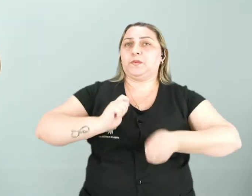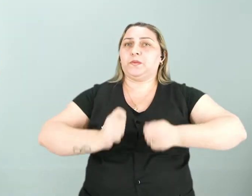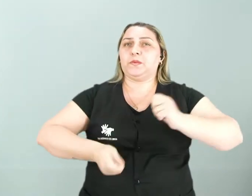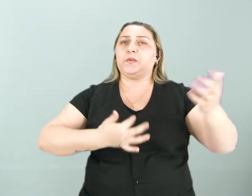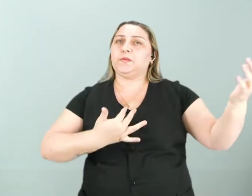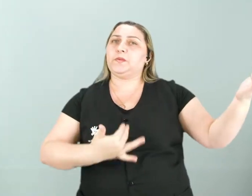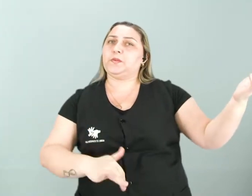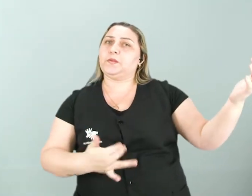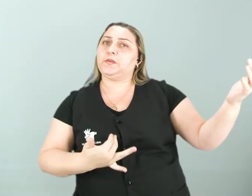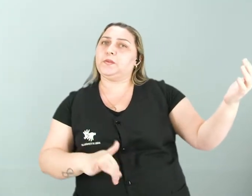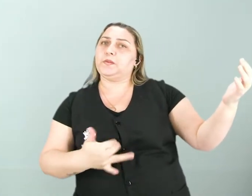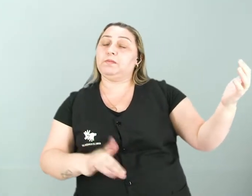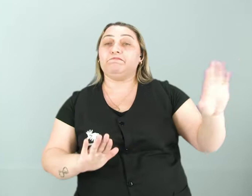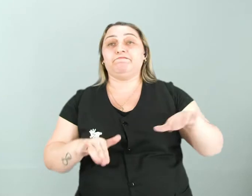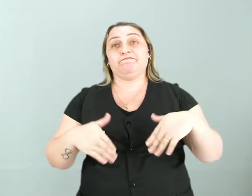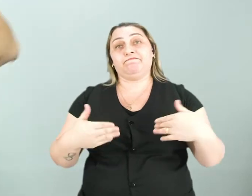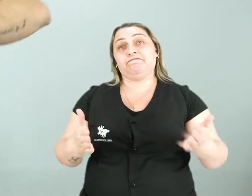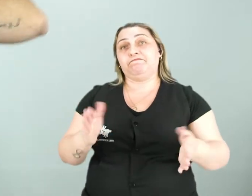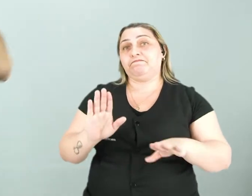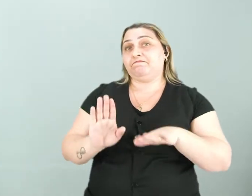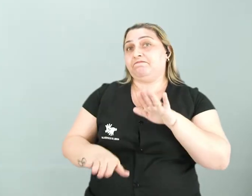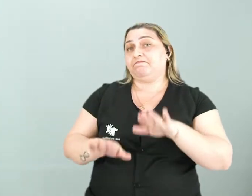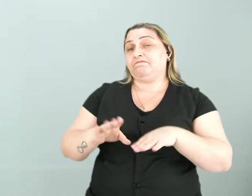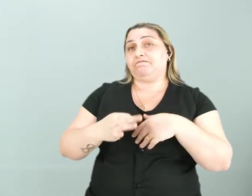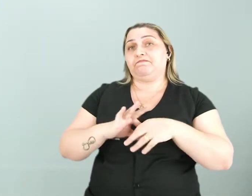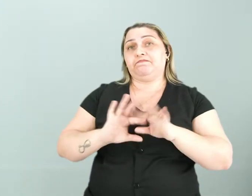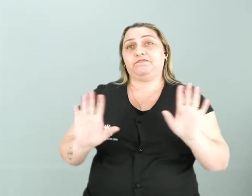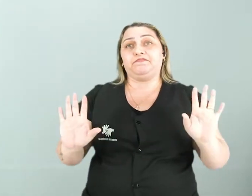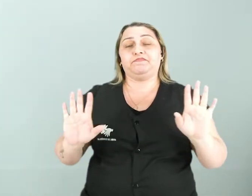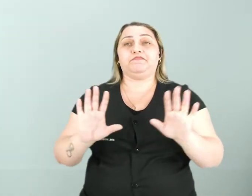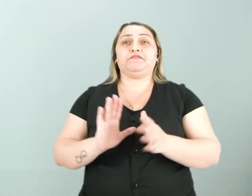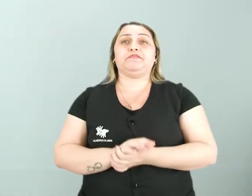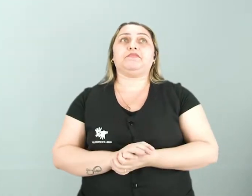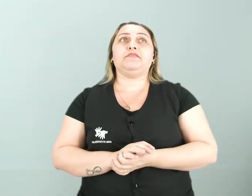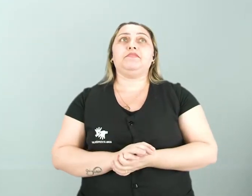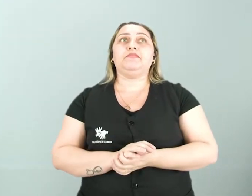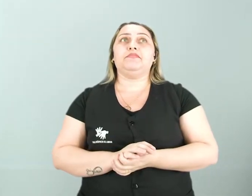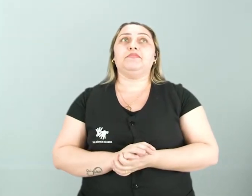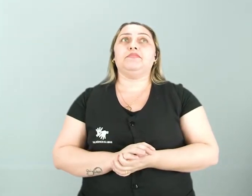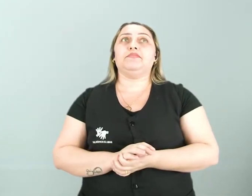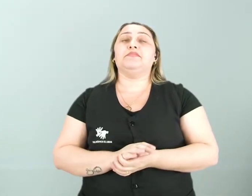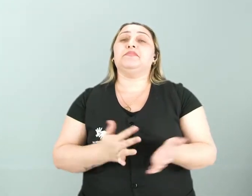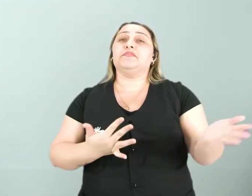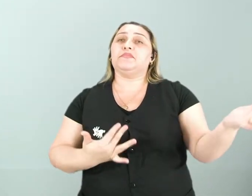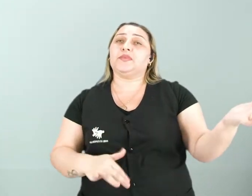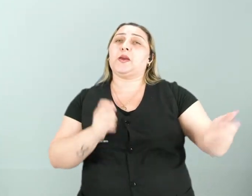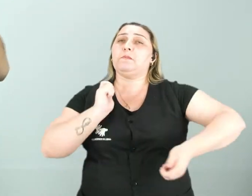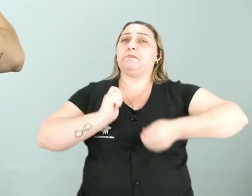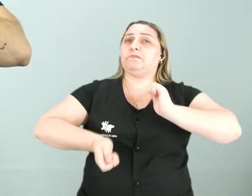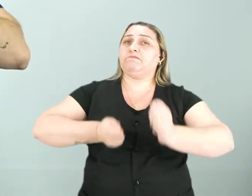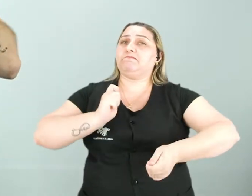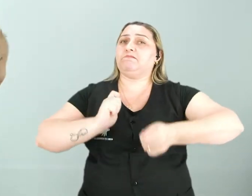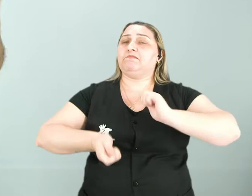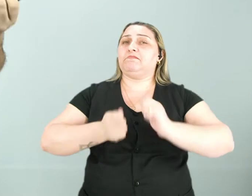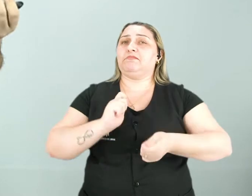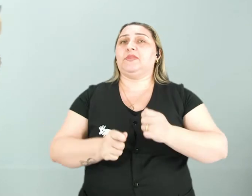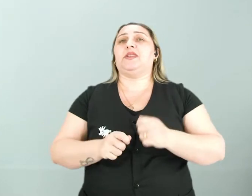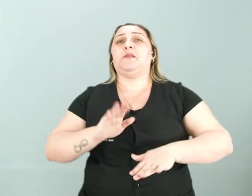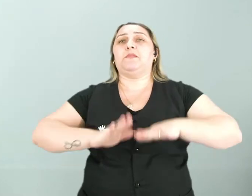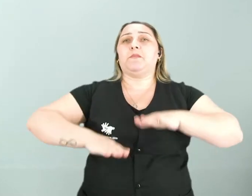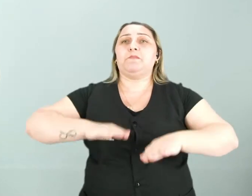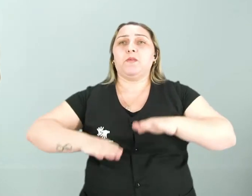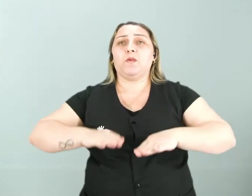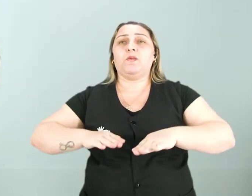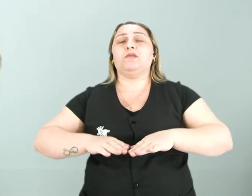de violão, né? Tem até situações que pode ter a guitarra, pode ter bateria. O cordel